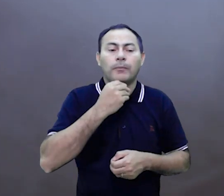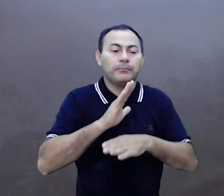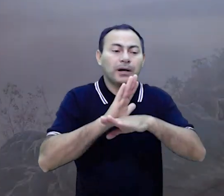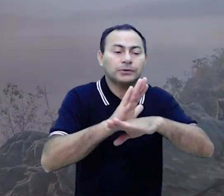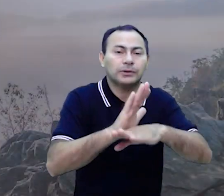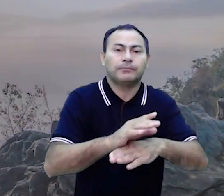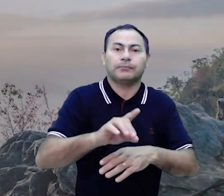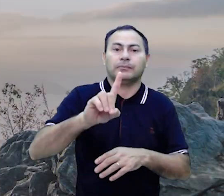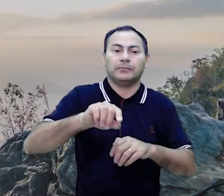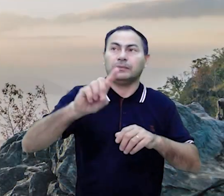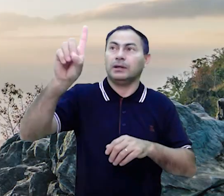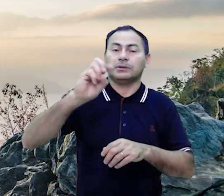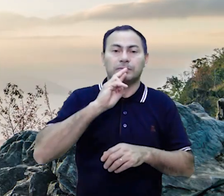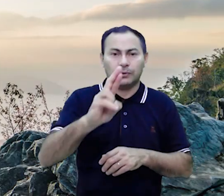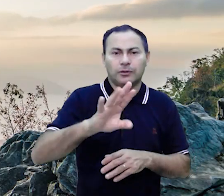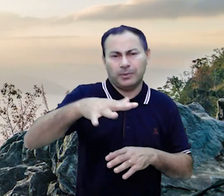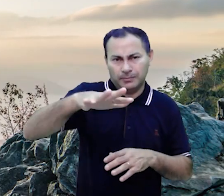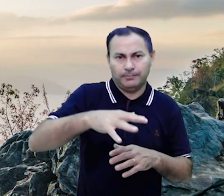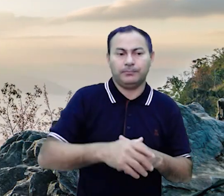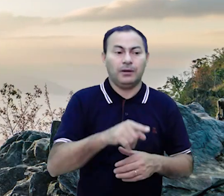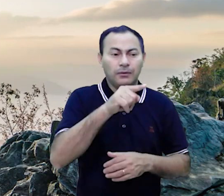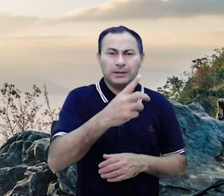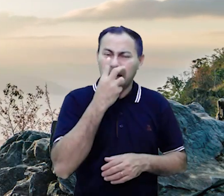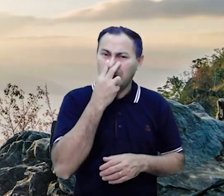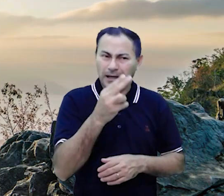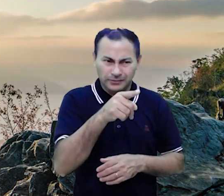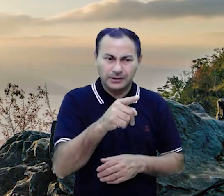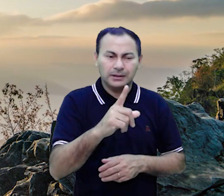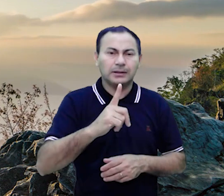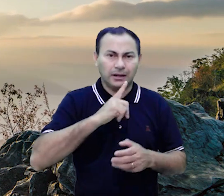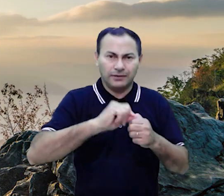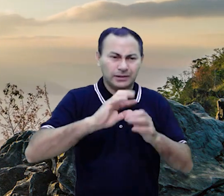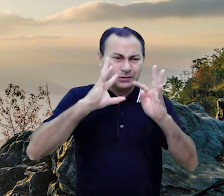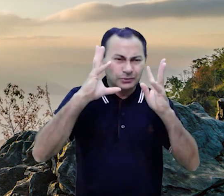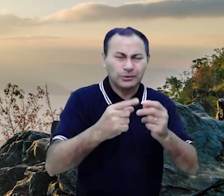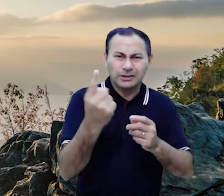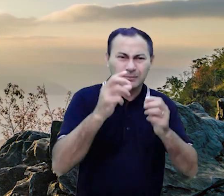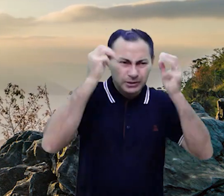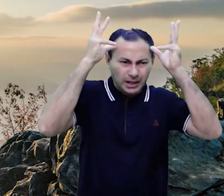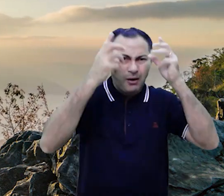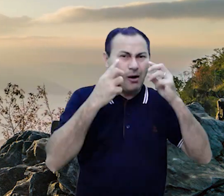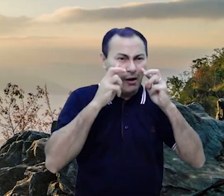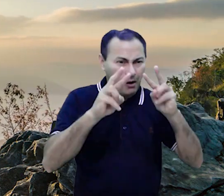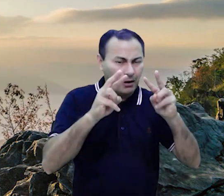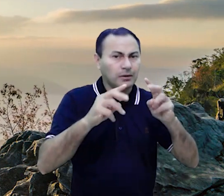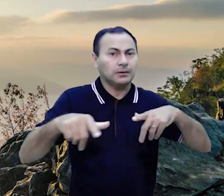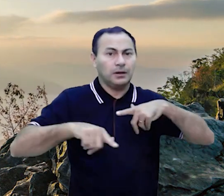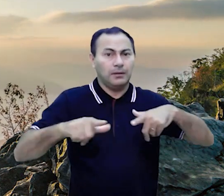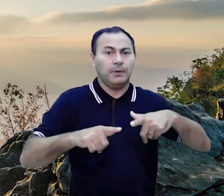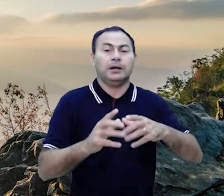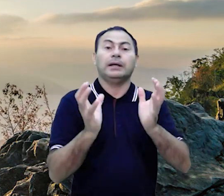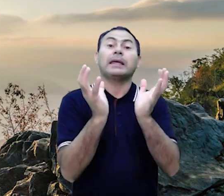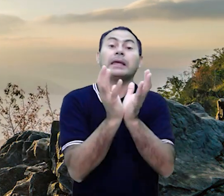para o ajudarem. Deus respondeu mais ou menos assim: você acha que você tem que fazer tudo sozinho? Olha, Moisés, isso